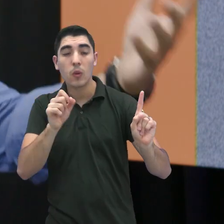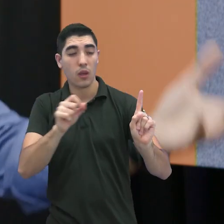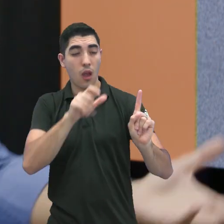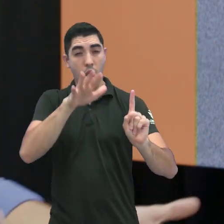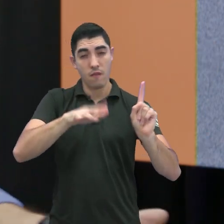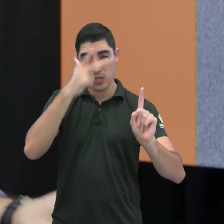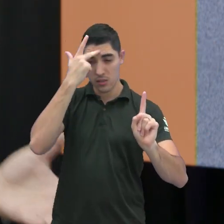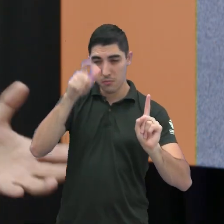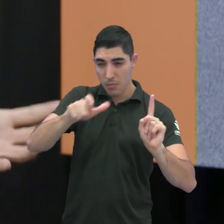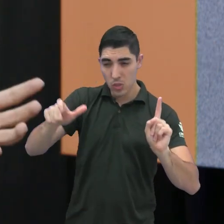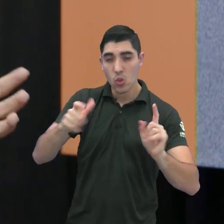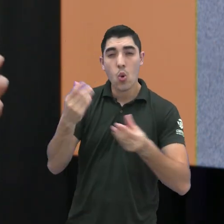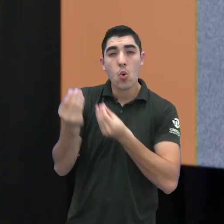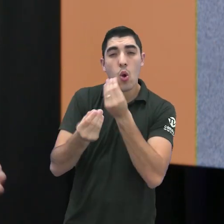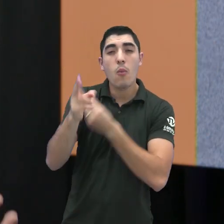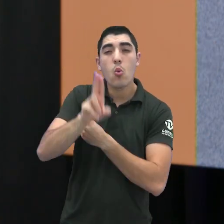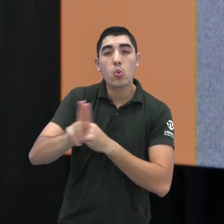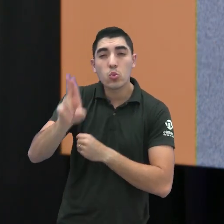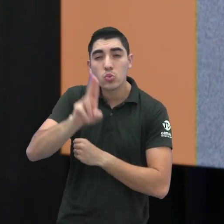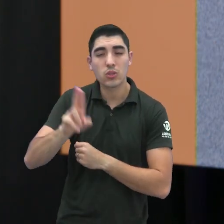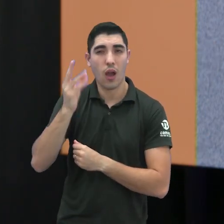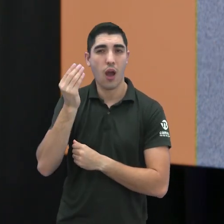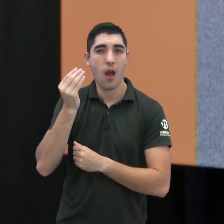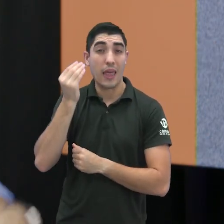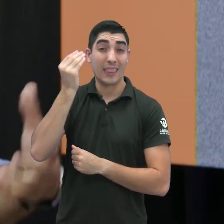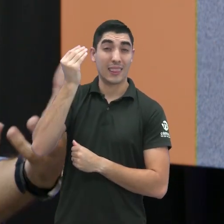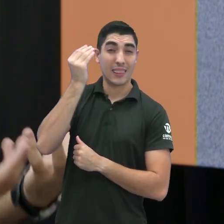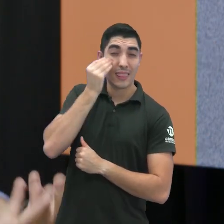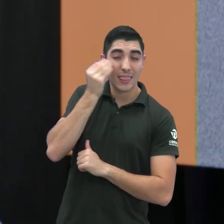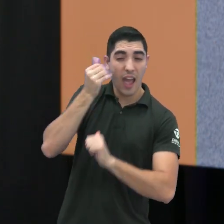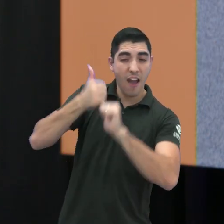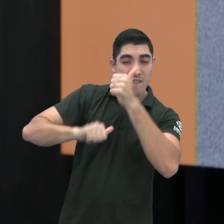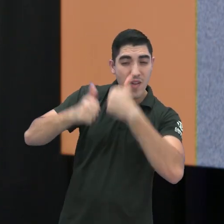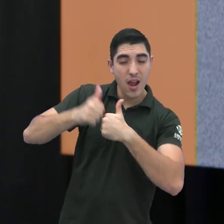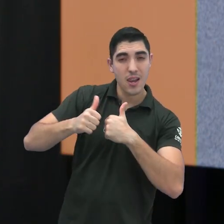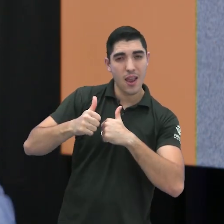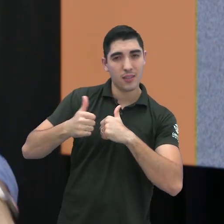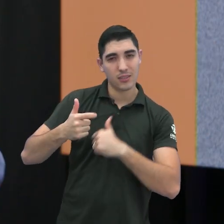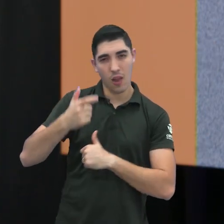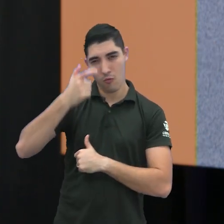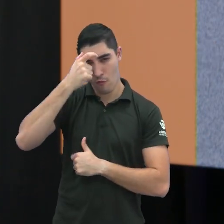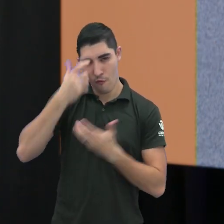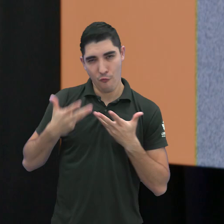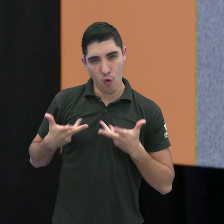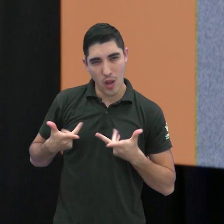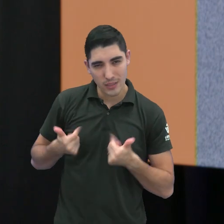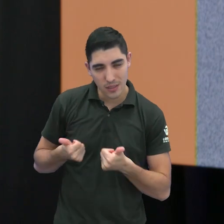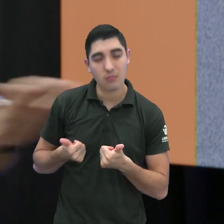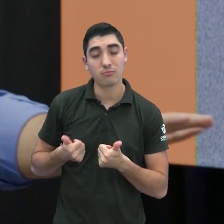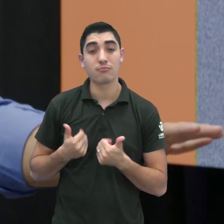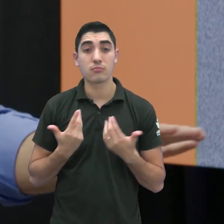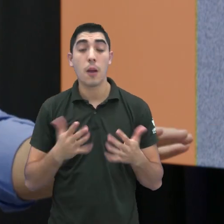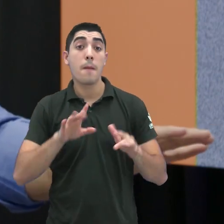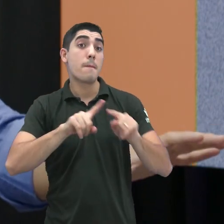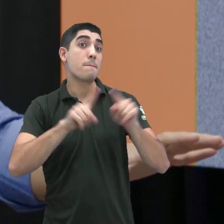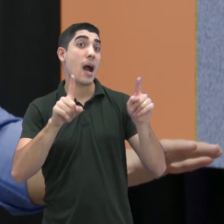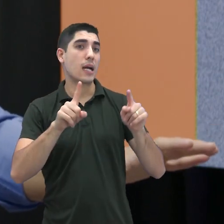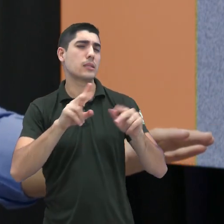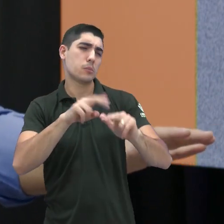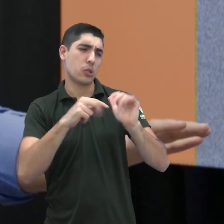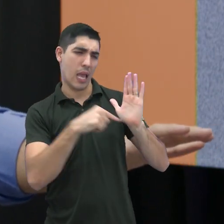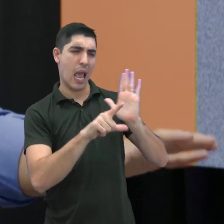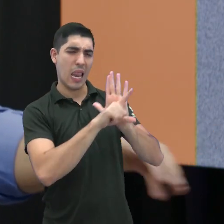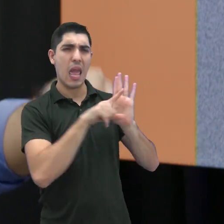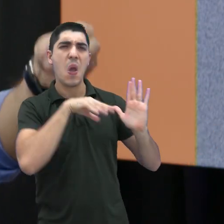estando em desuso, hoje tem um outro olhar sobre isso. É interessante a gente focar, mas eu acho que isso não descredibiliza a lei de